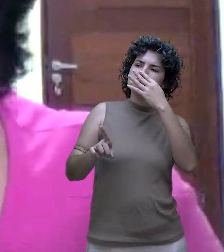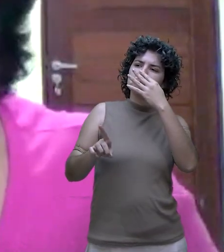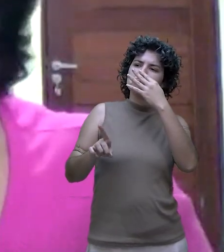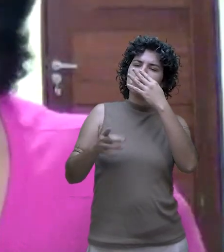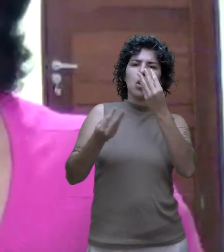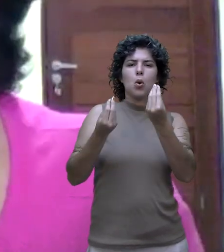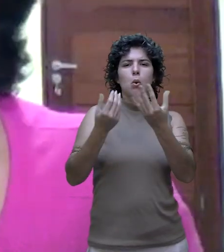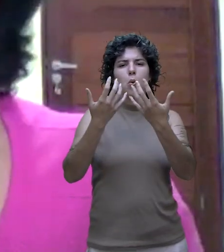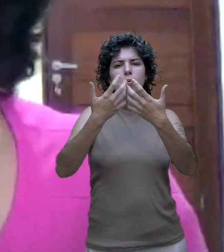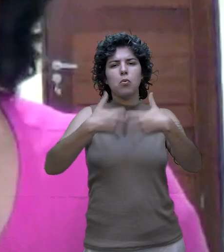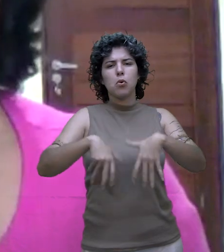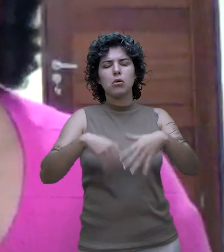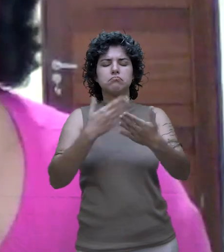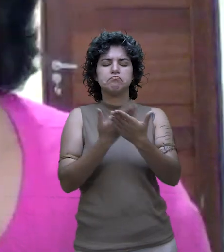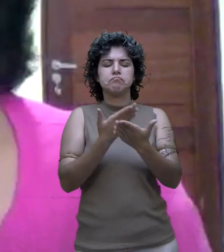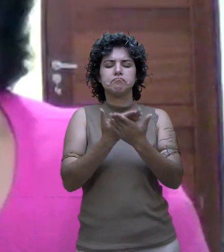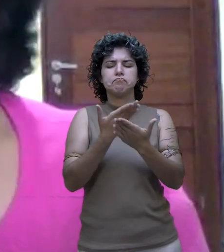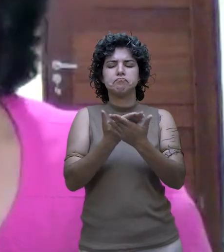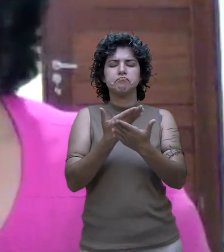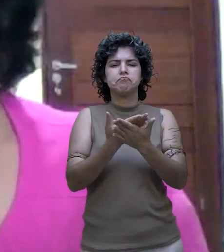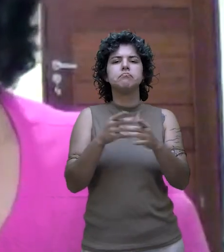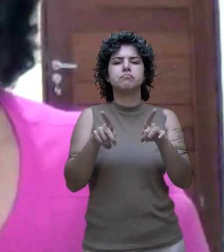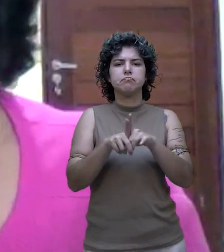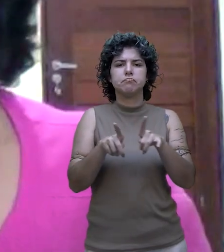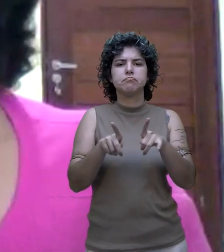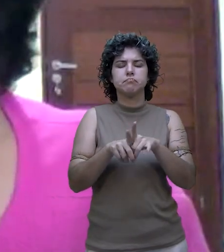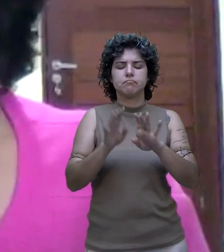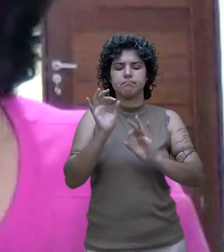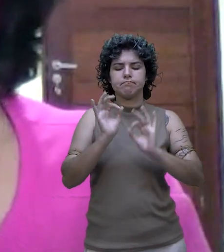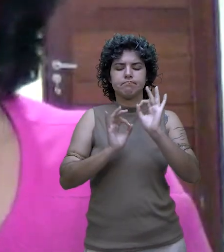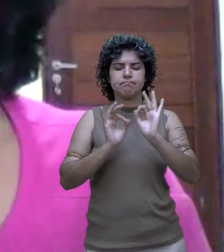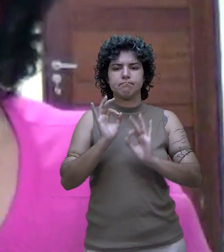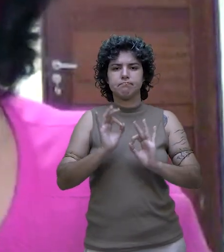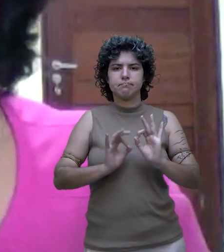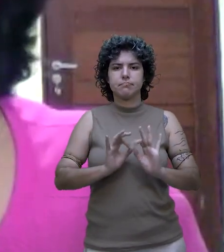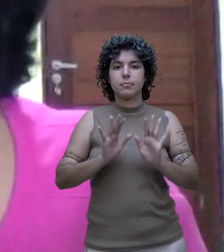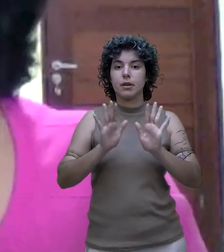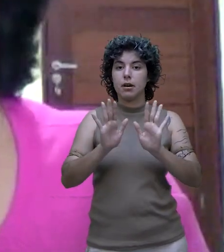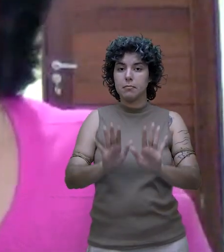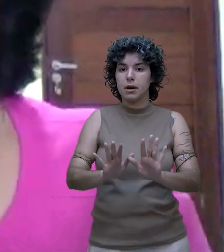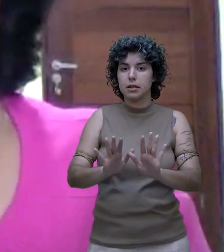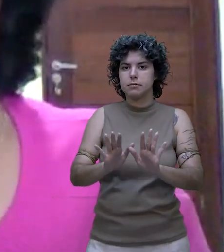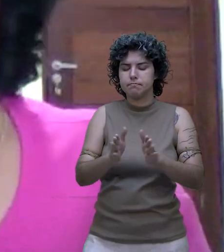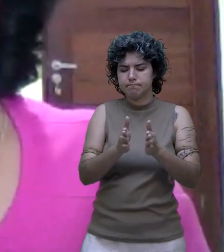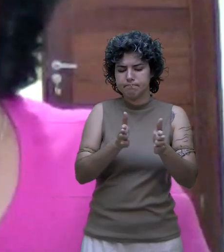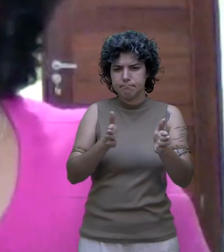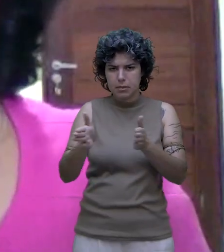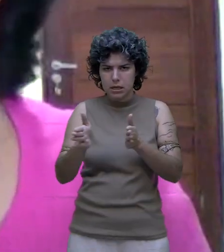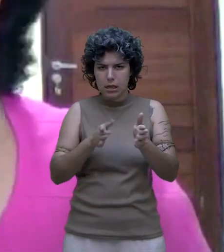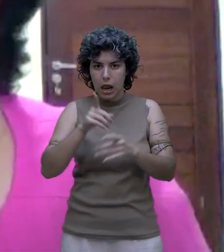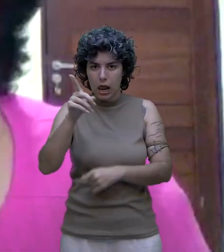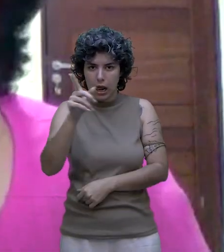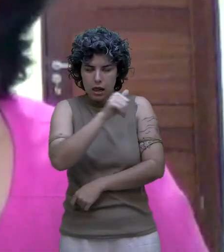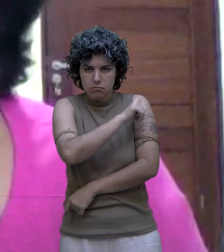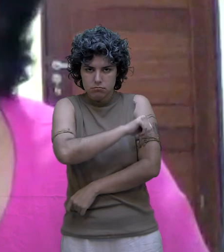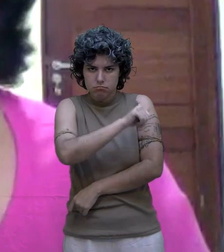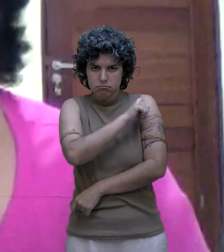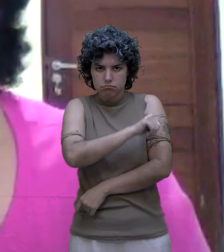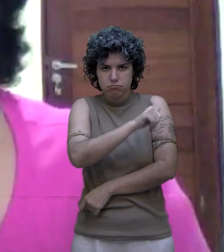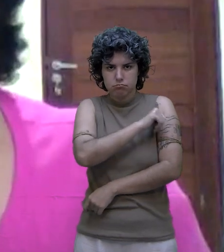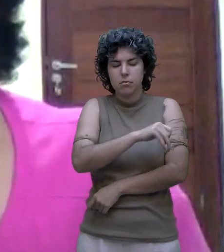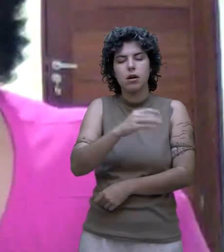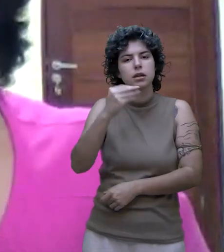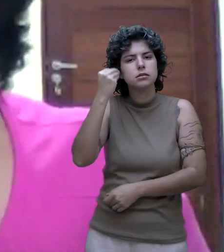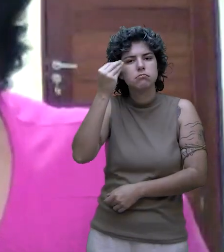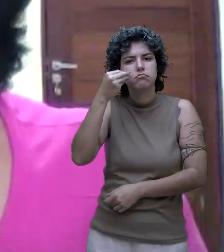e estudando também, né? O meu período do Rio de Janeiro a minha experiência maior foi